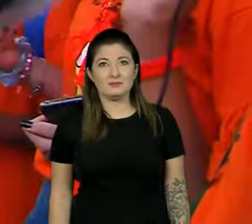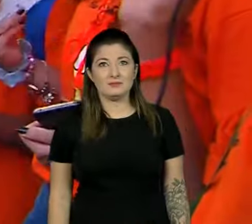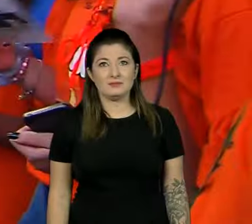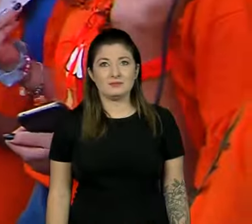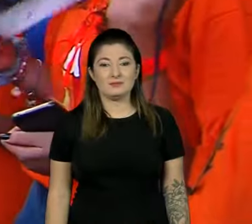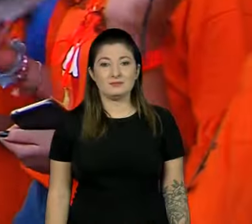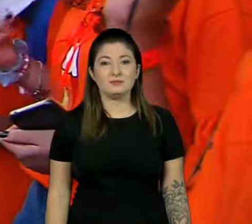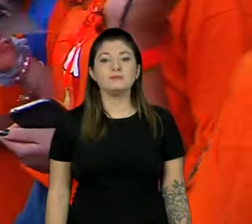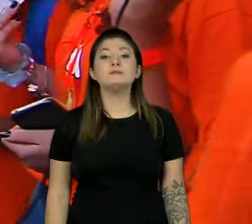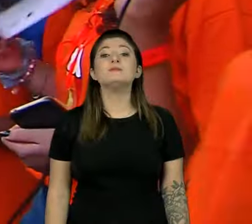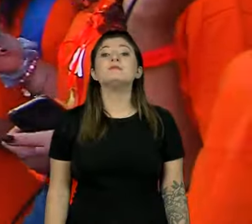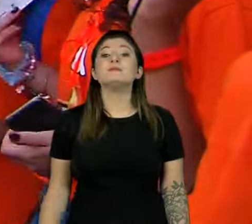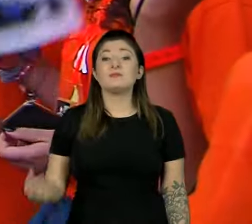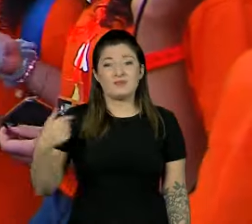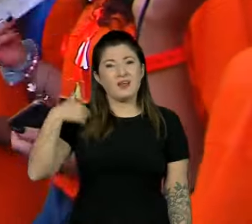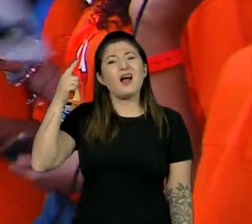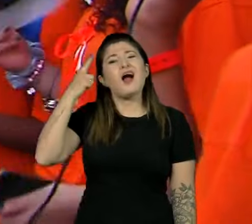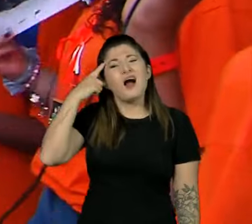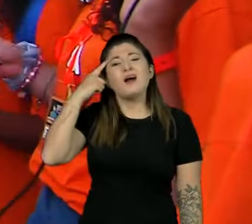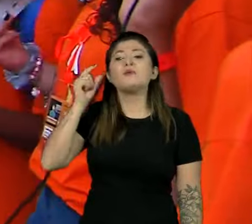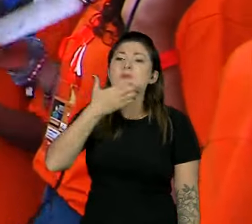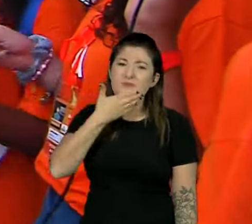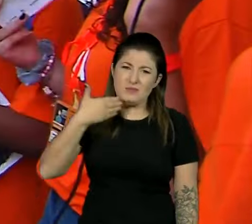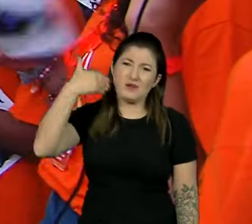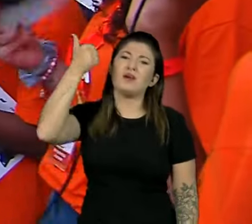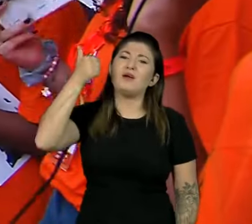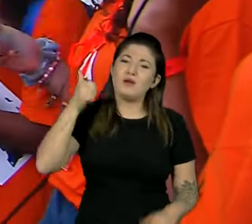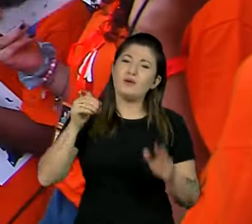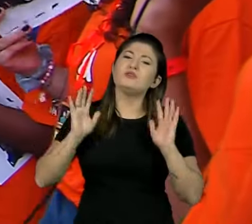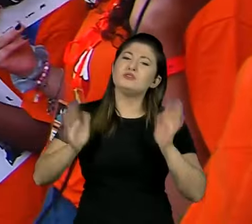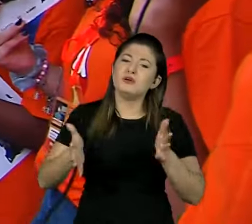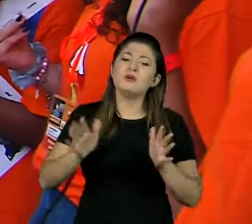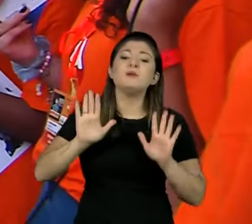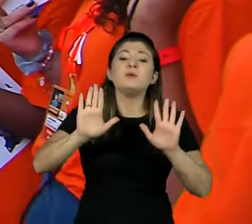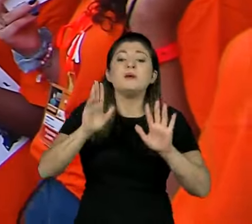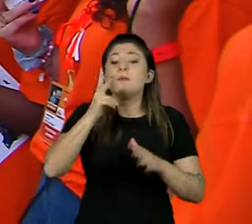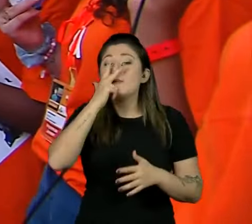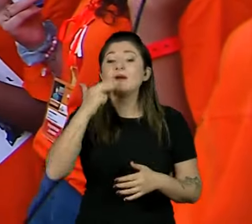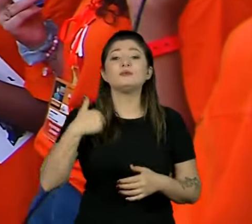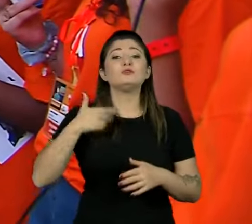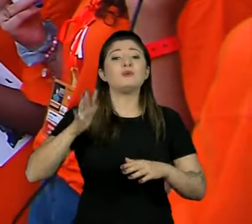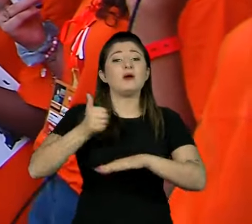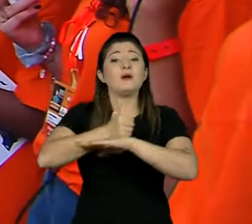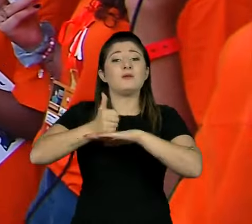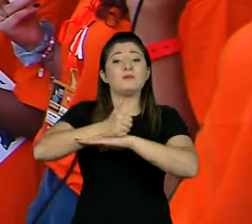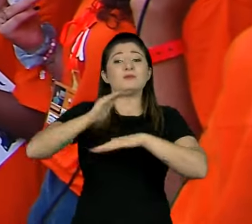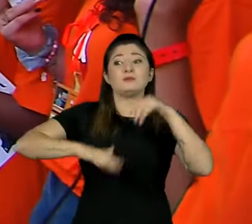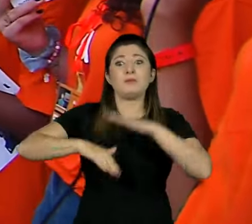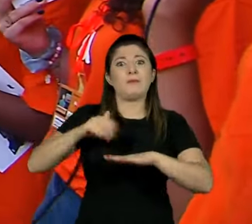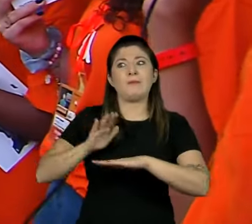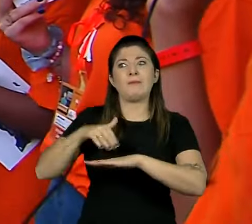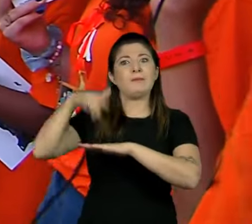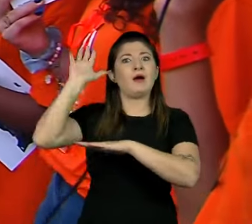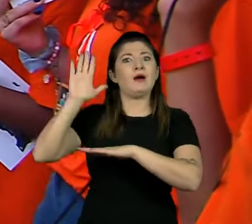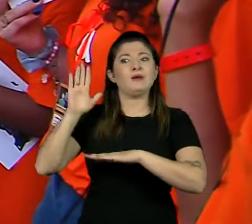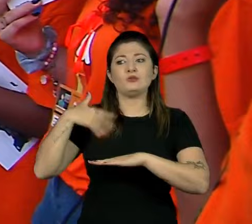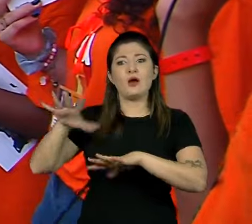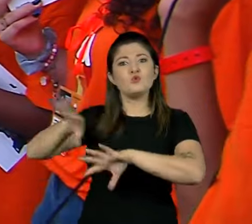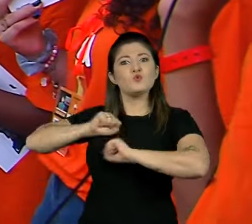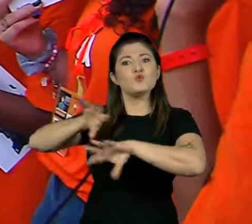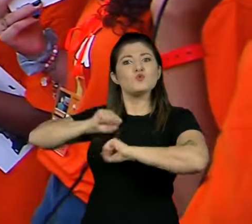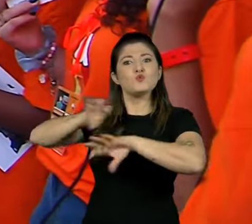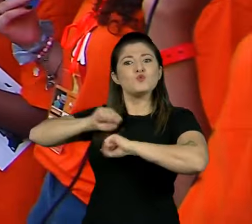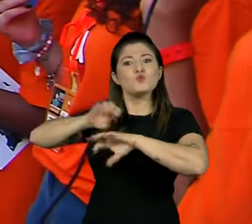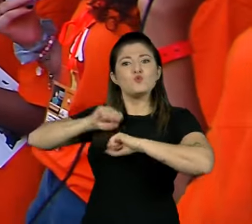Eu acho que a gente evoluiu muito porque a gente começou a ficar um pouco mais profissional, sabe? Porque ano passado a gente levava muito na